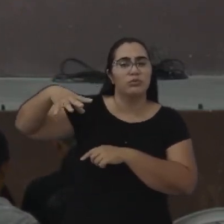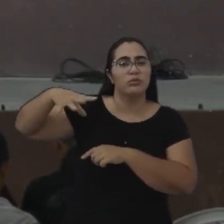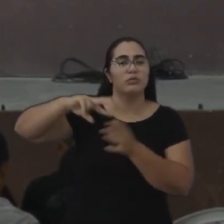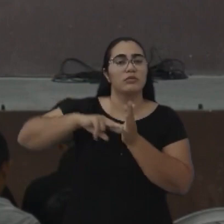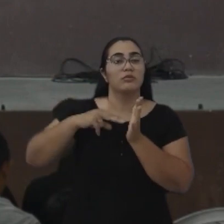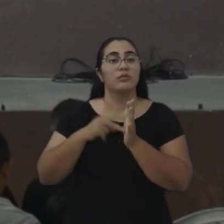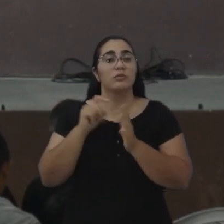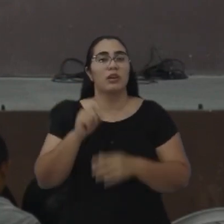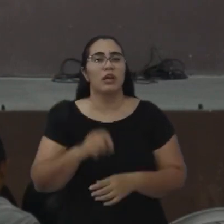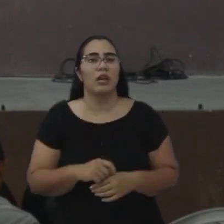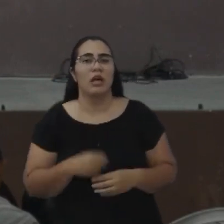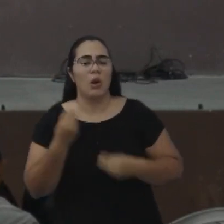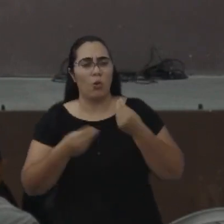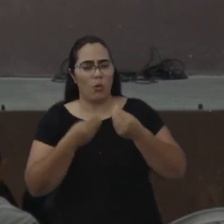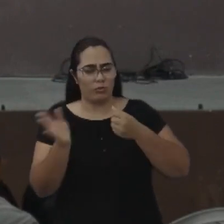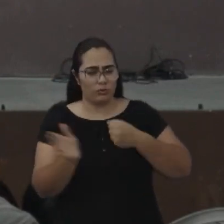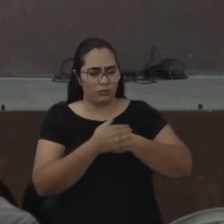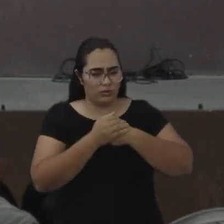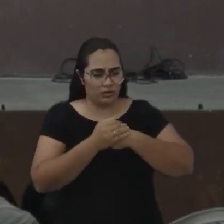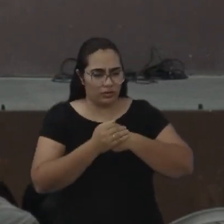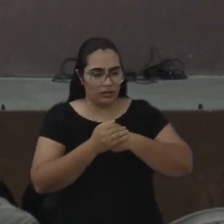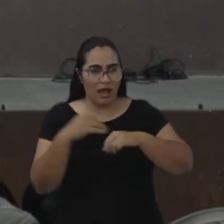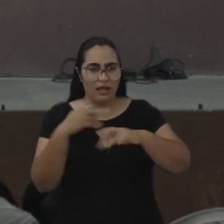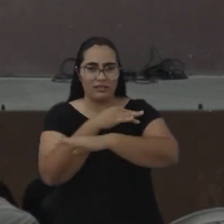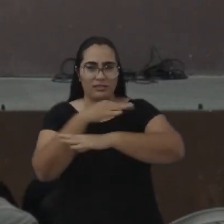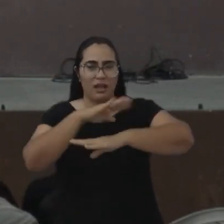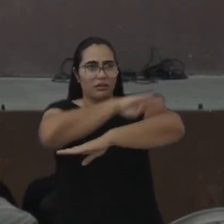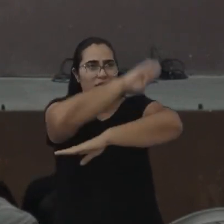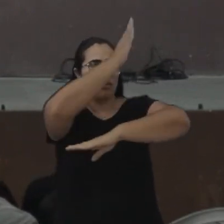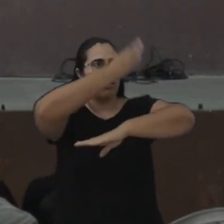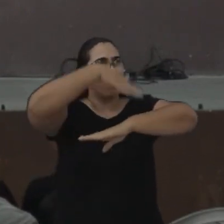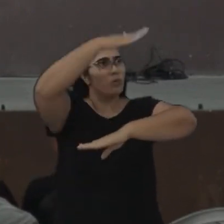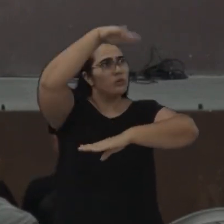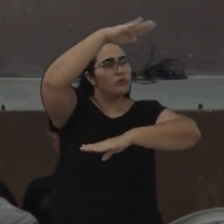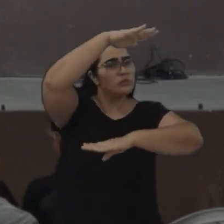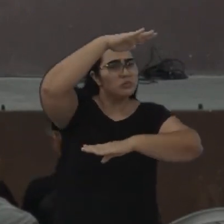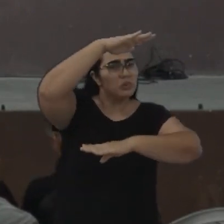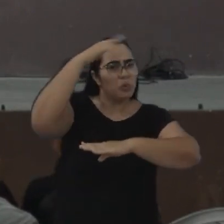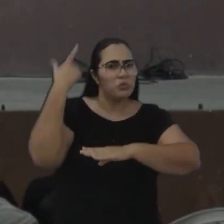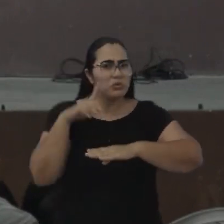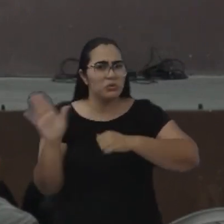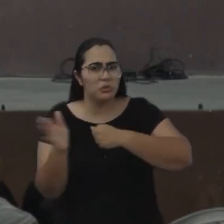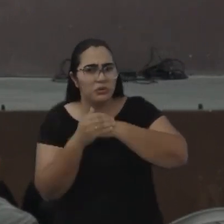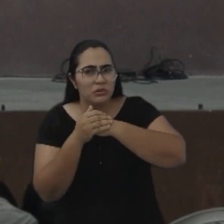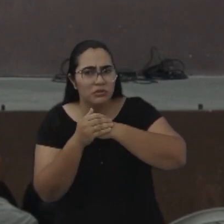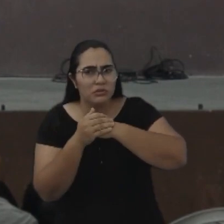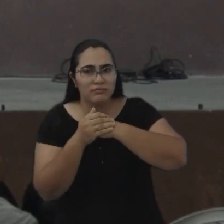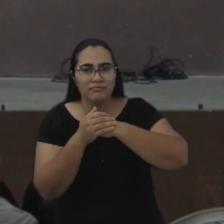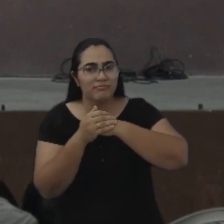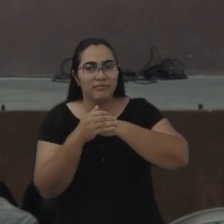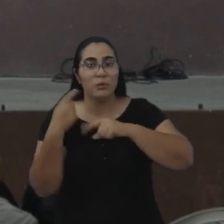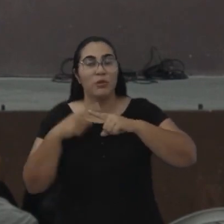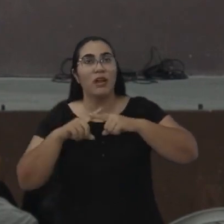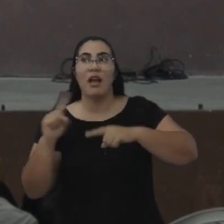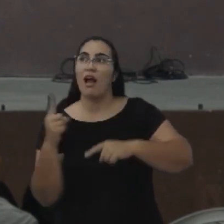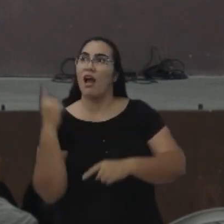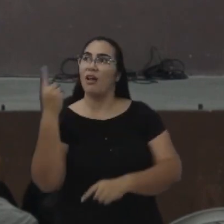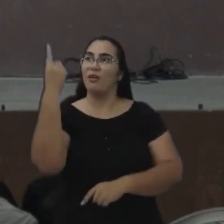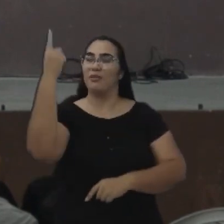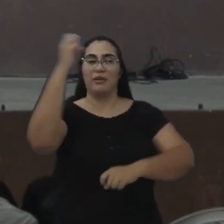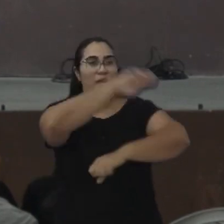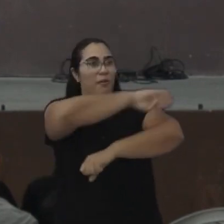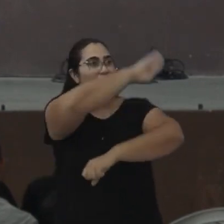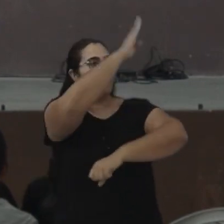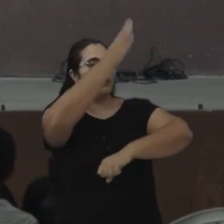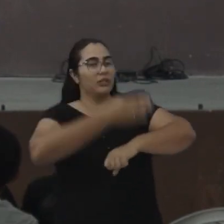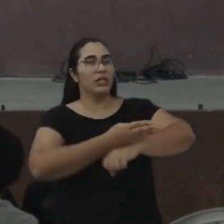não se pode esconder uma cidade situada no alto de um monte. Se você tem uma cidade no local alto, no alto de uma montanha, quando a gente